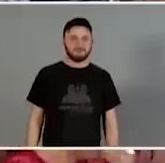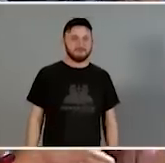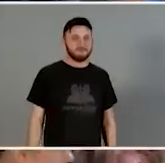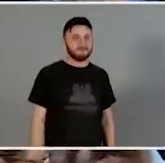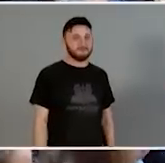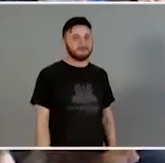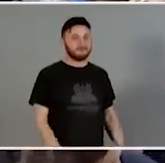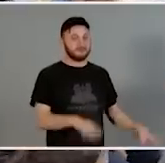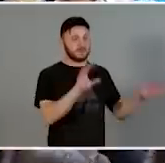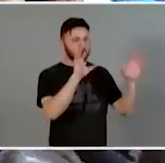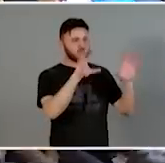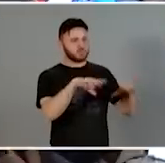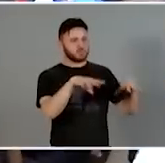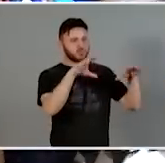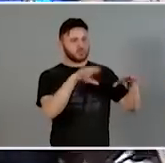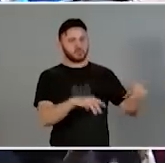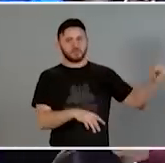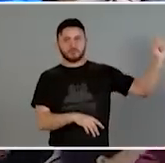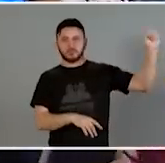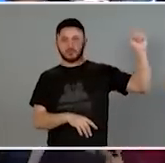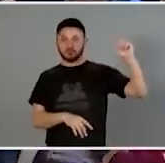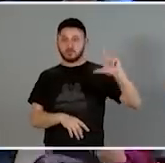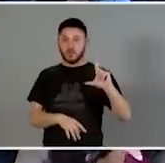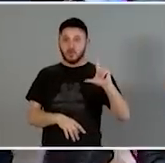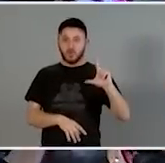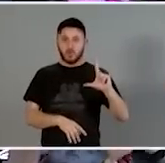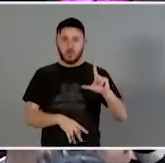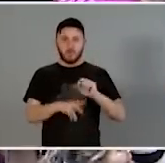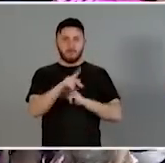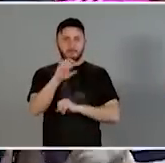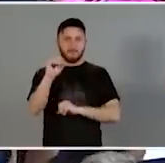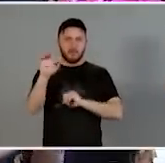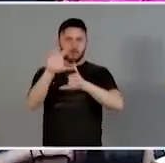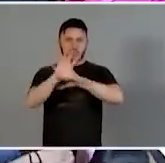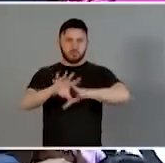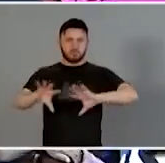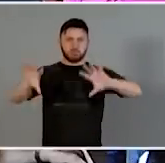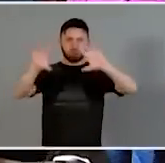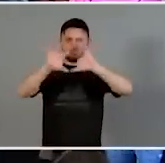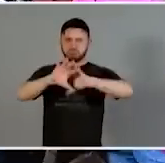Chuva e sol, poeira e